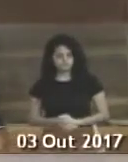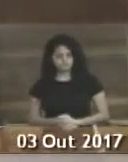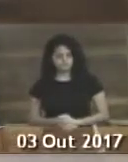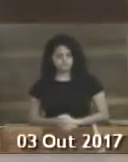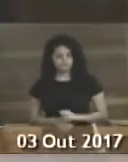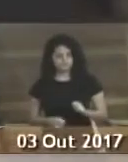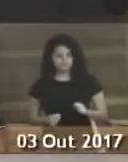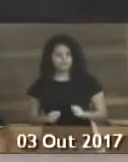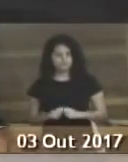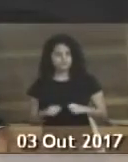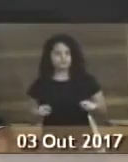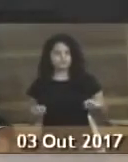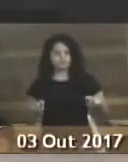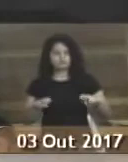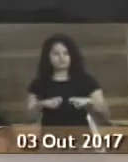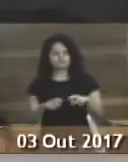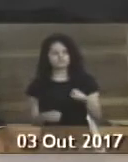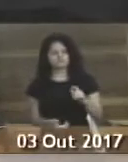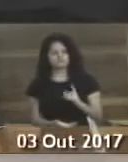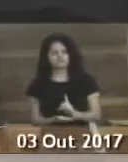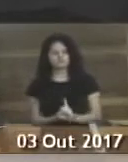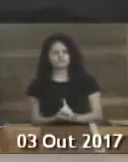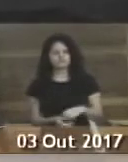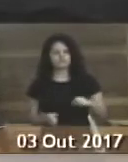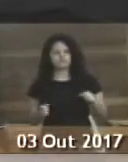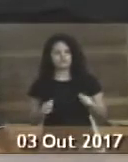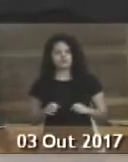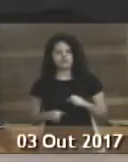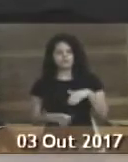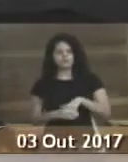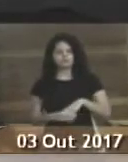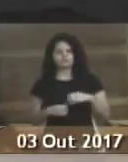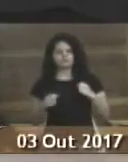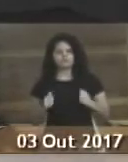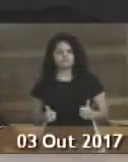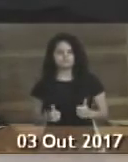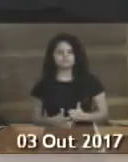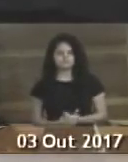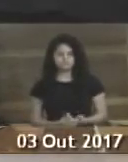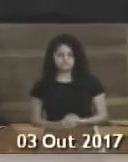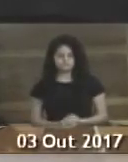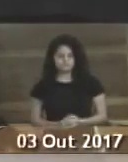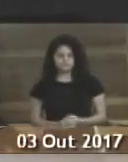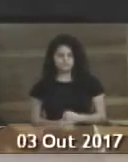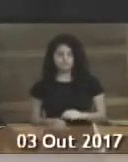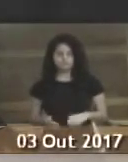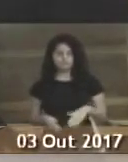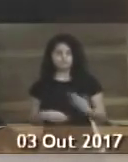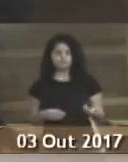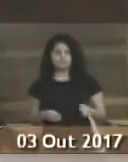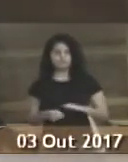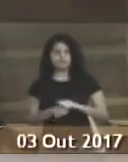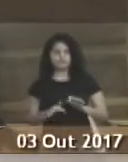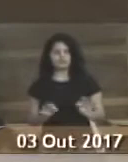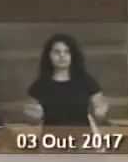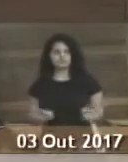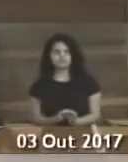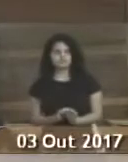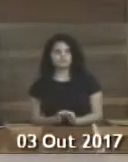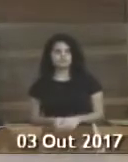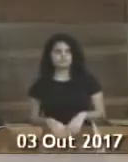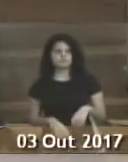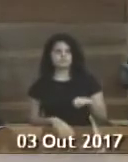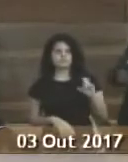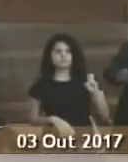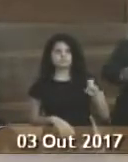mesa diretora, tendo sido aprovado de forma unânime. Após, o senhor presidente suspendeu a sessão pelo tempo de 5 minutos